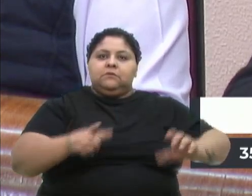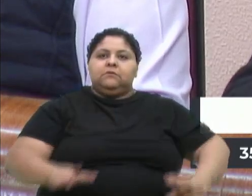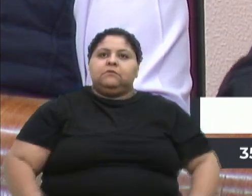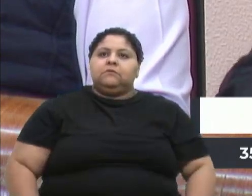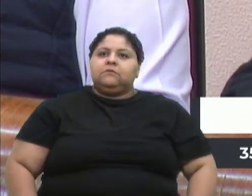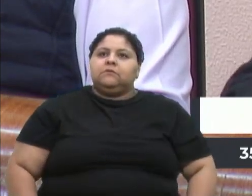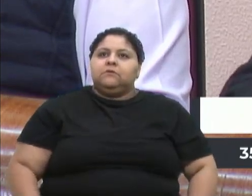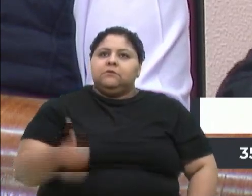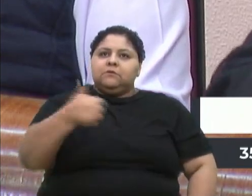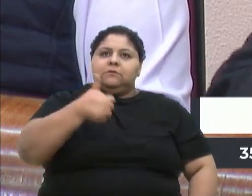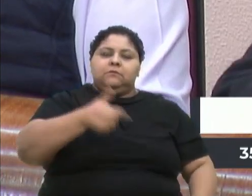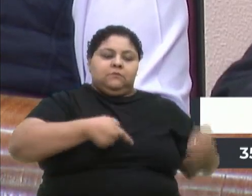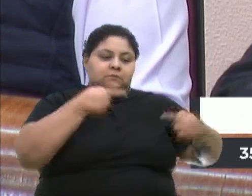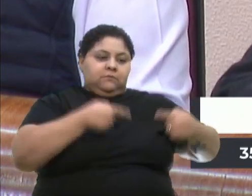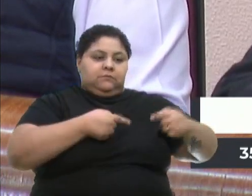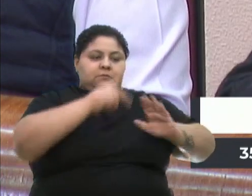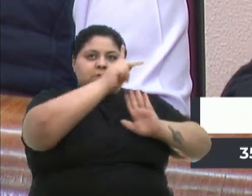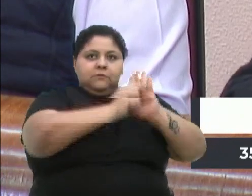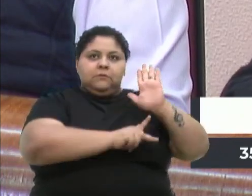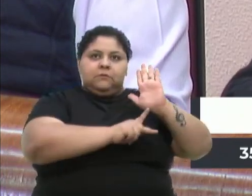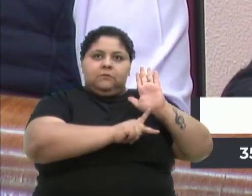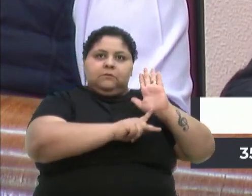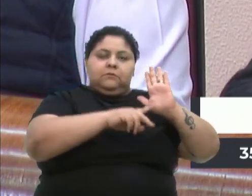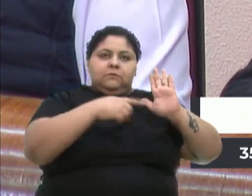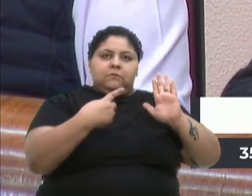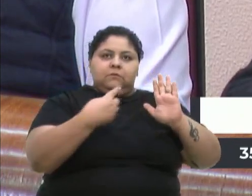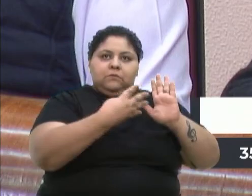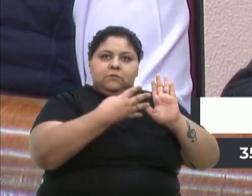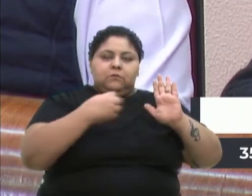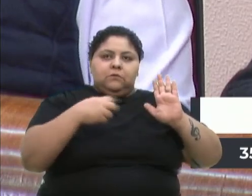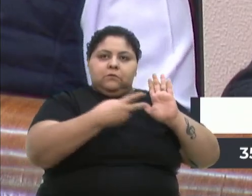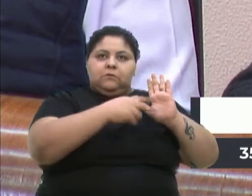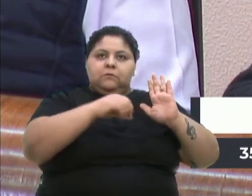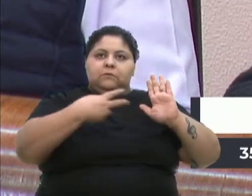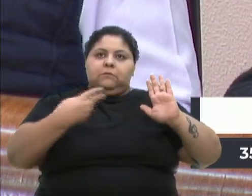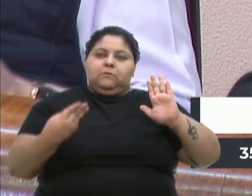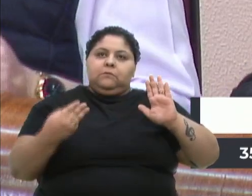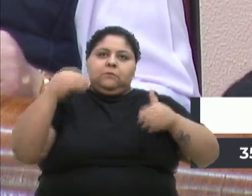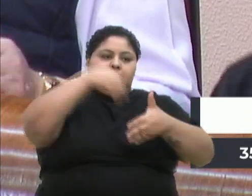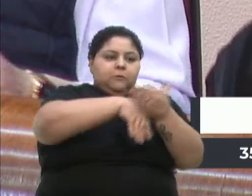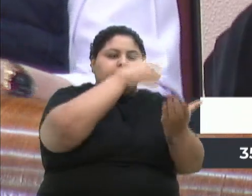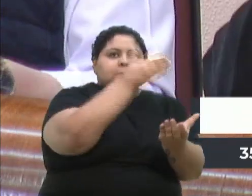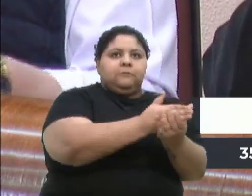Em primeira discussão, o projeto de lei número 148/2022, contido no processo